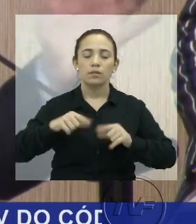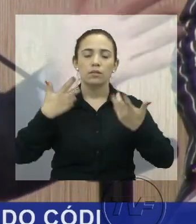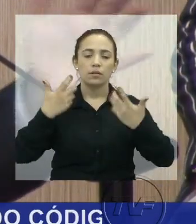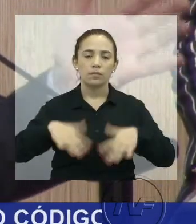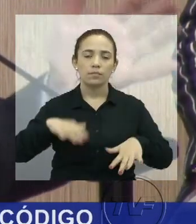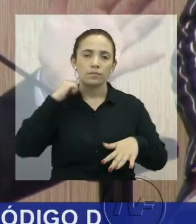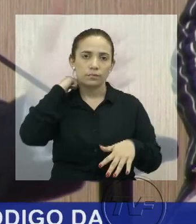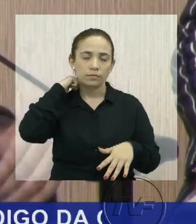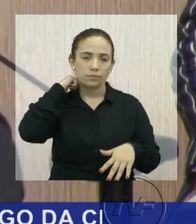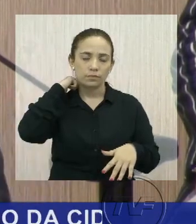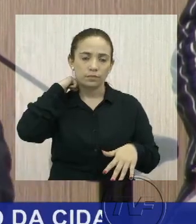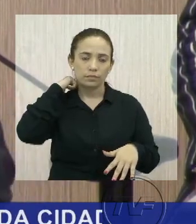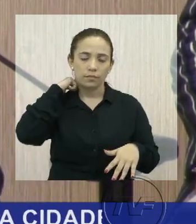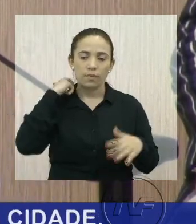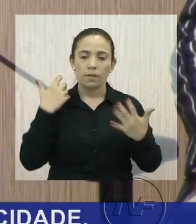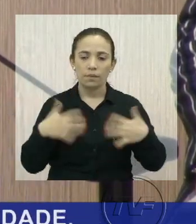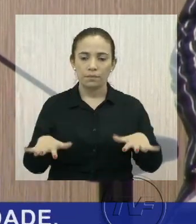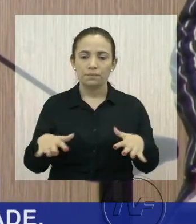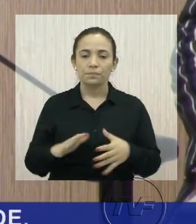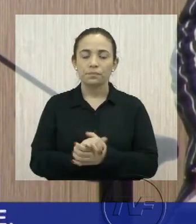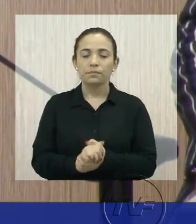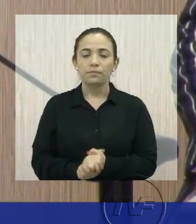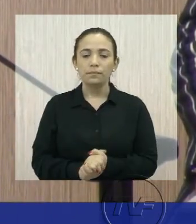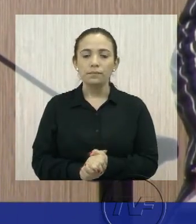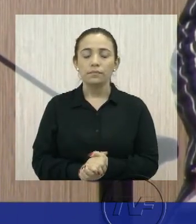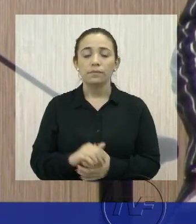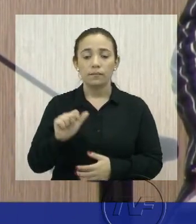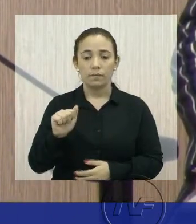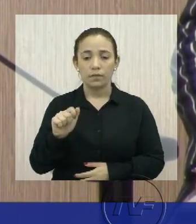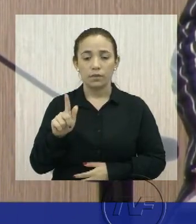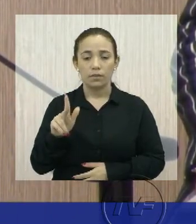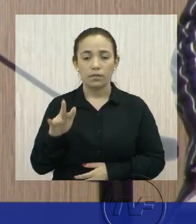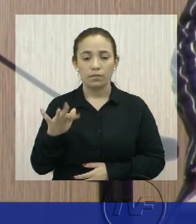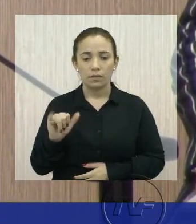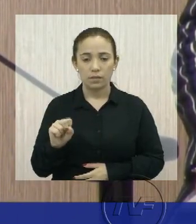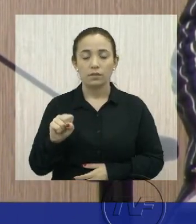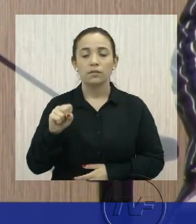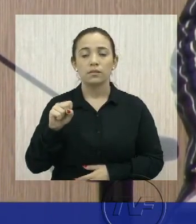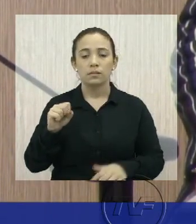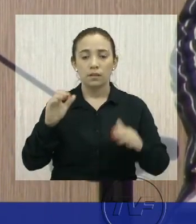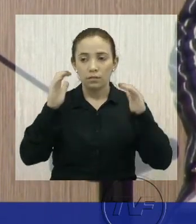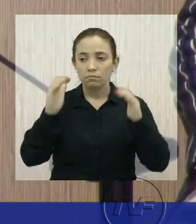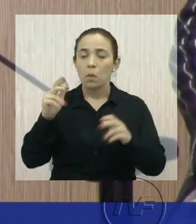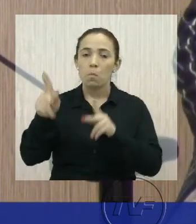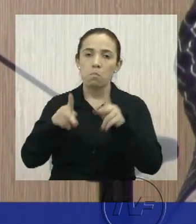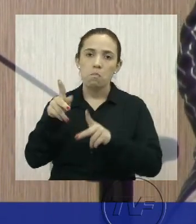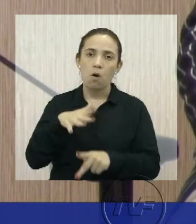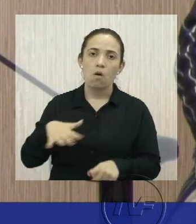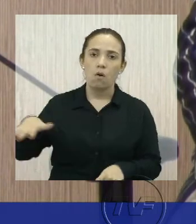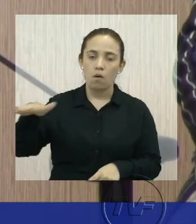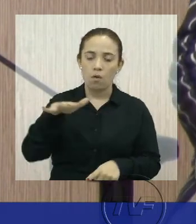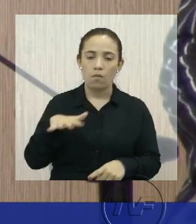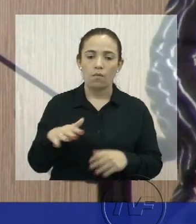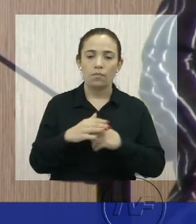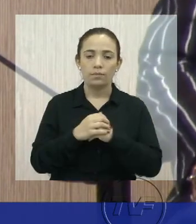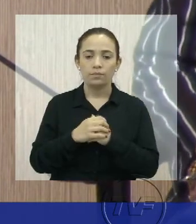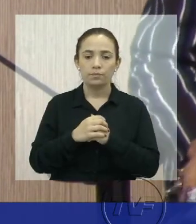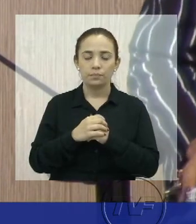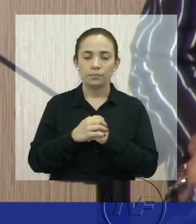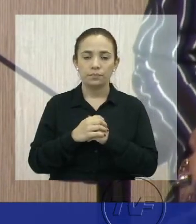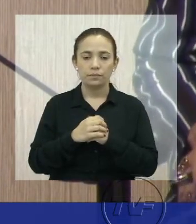que parece que existe aí. Na verdade, a AGFIS ela trabalha por vocês, por todo mundo.